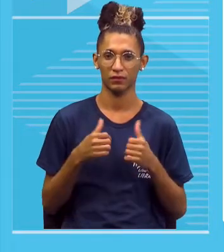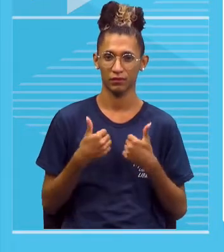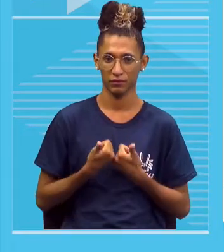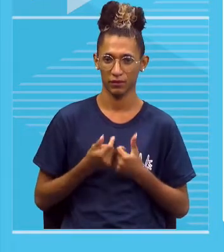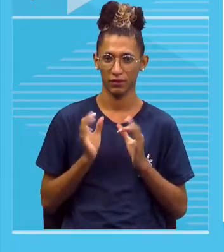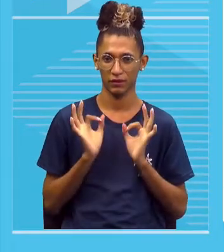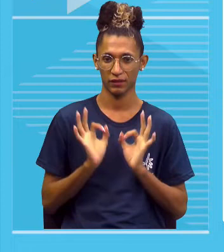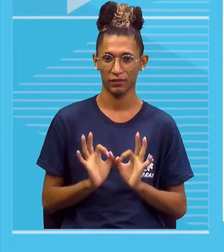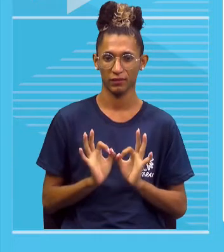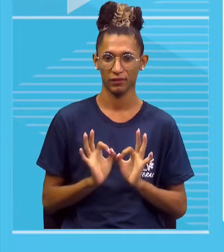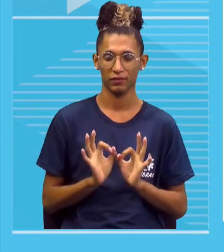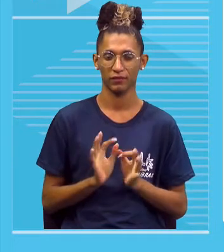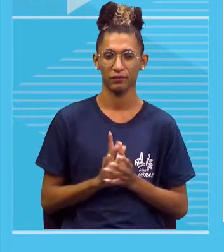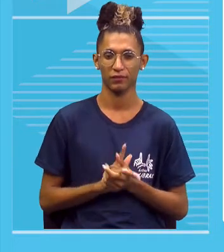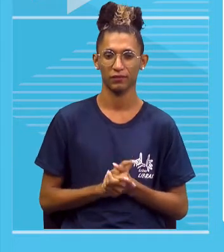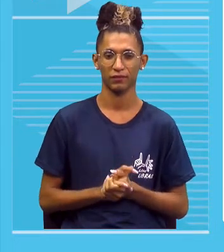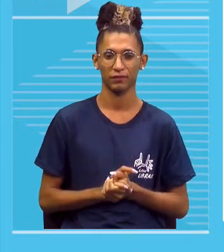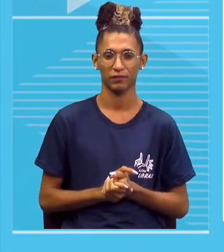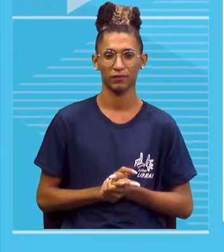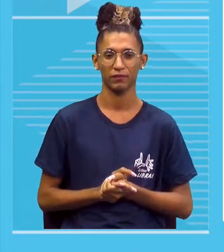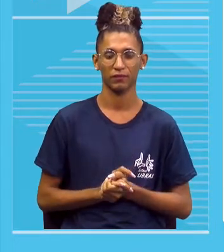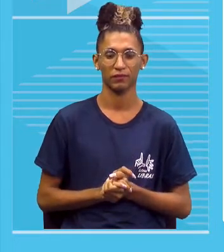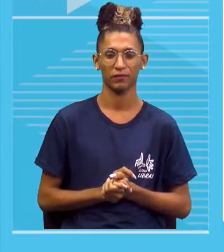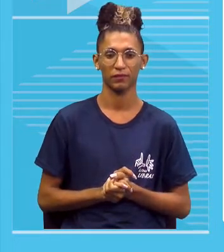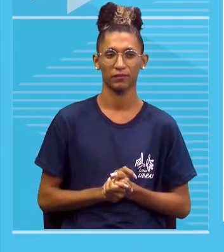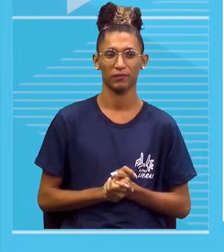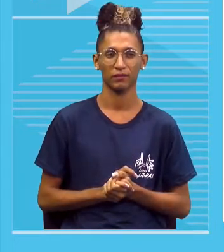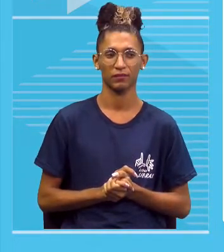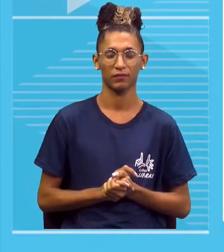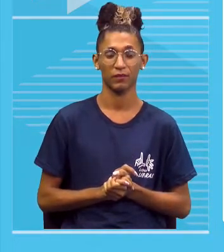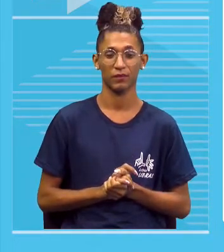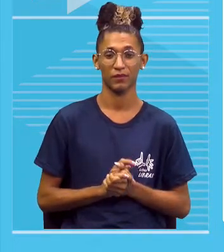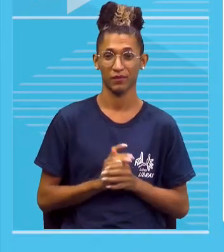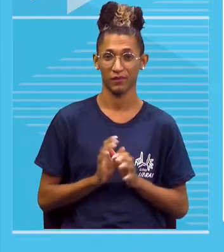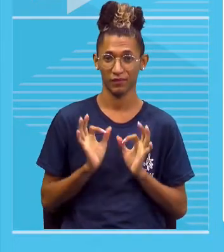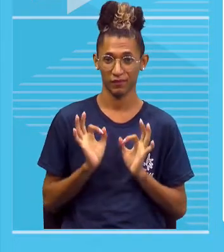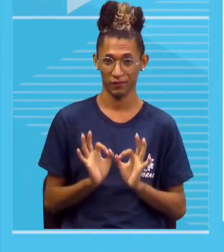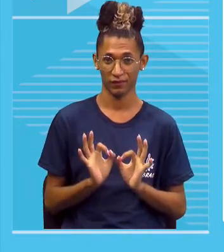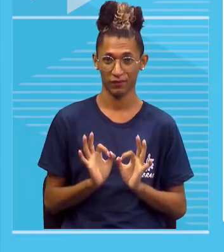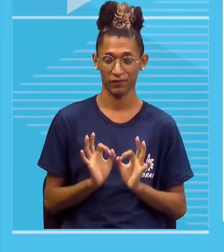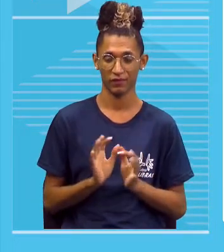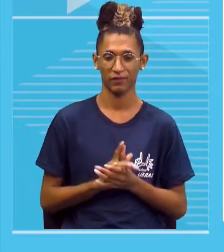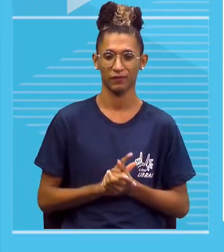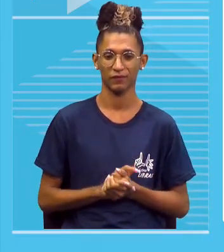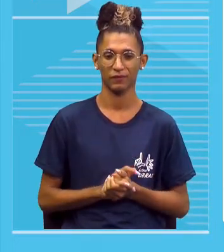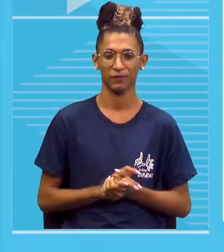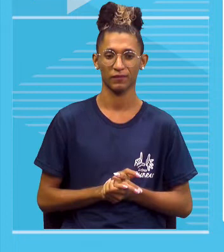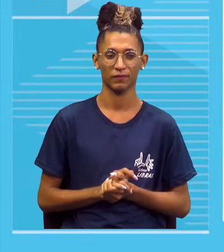lagoa E aí Olá tudo bem até aí